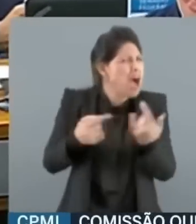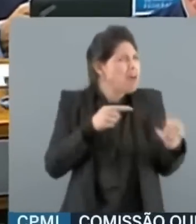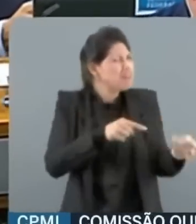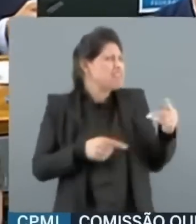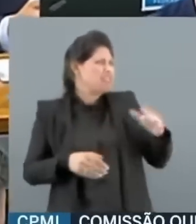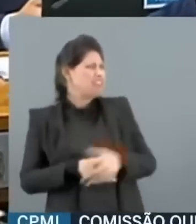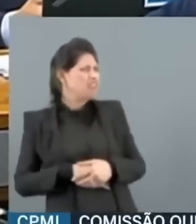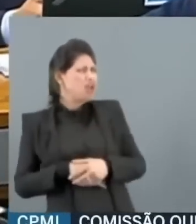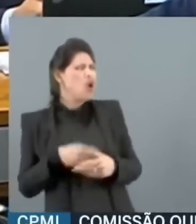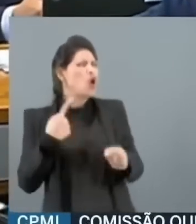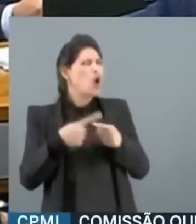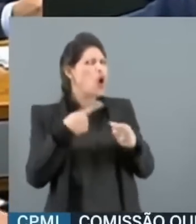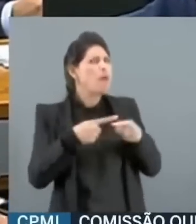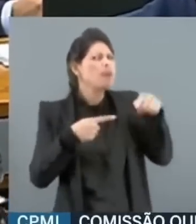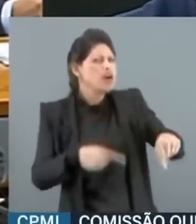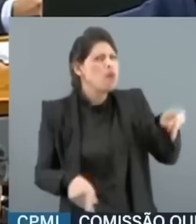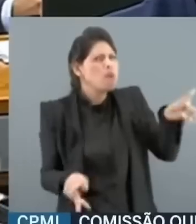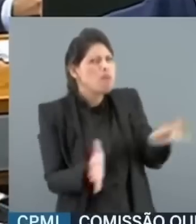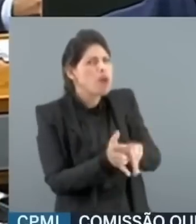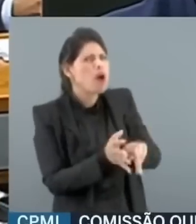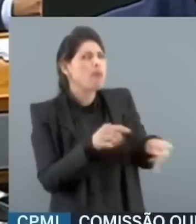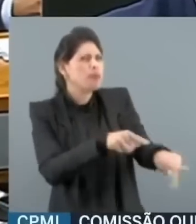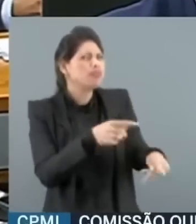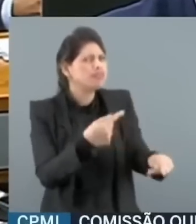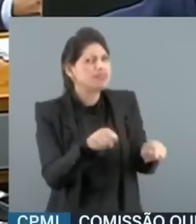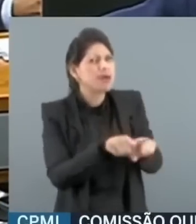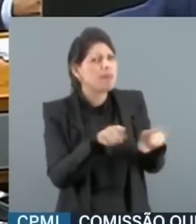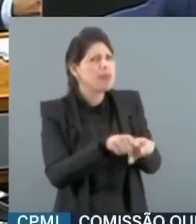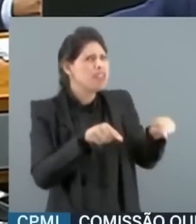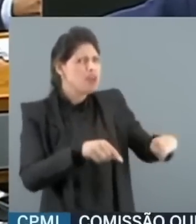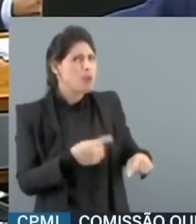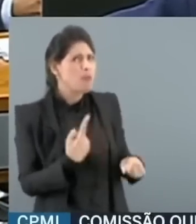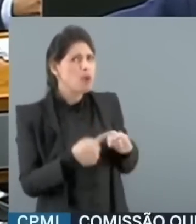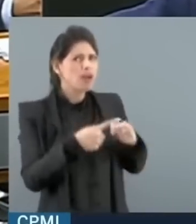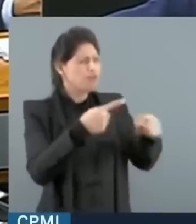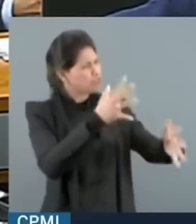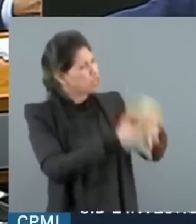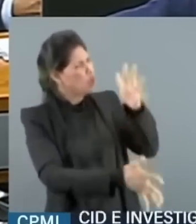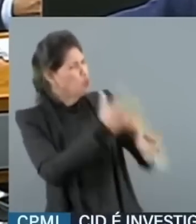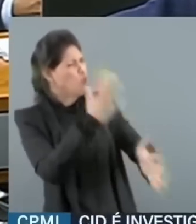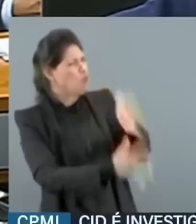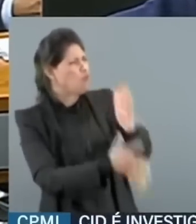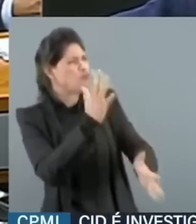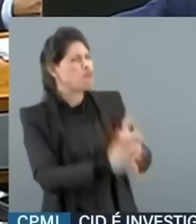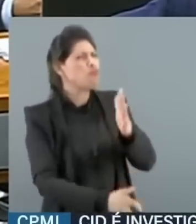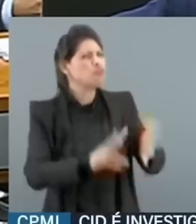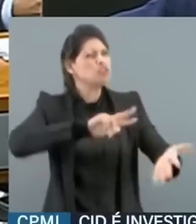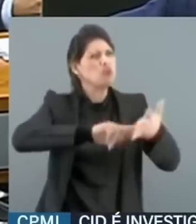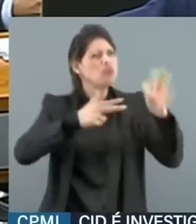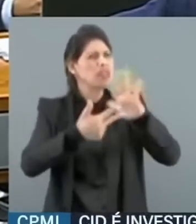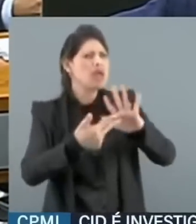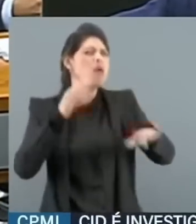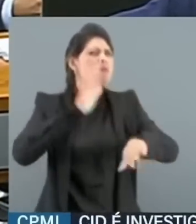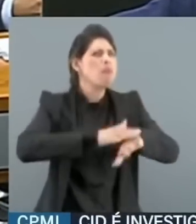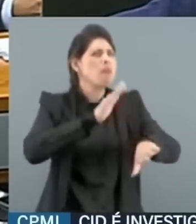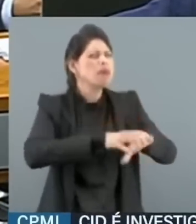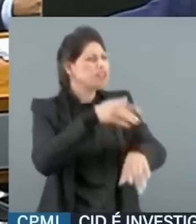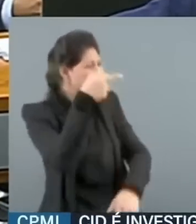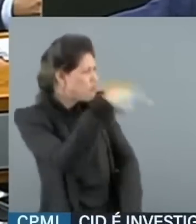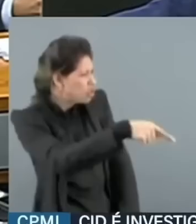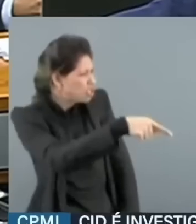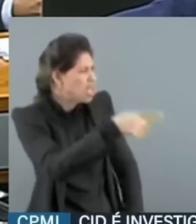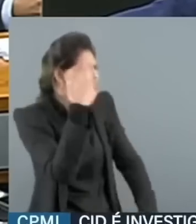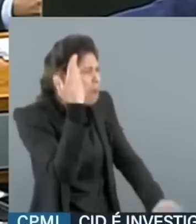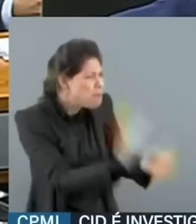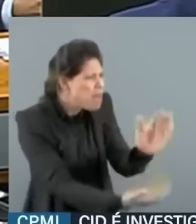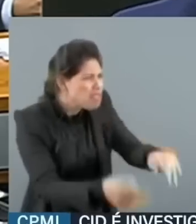Nacional, não cabe no parlamento sério. O deputado Abílio confunde brincadeira com momento de trabalho. O senhor pode ter tempo a perder,